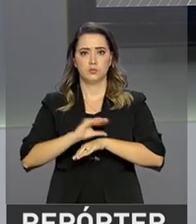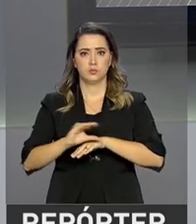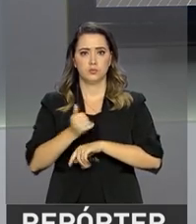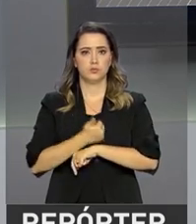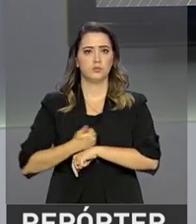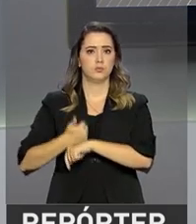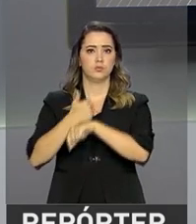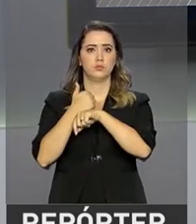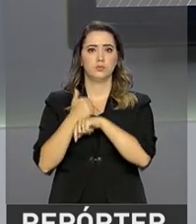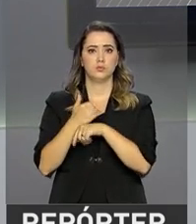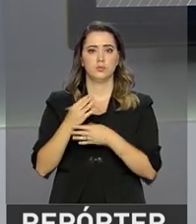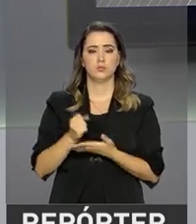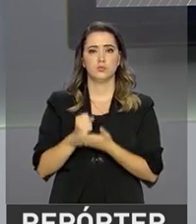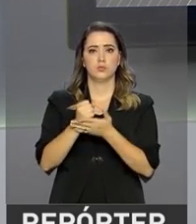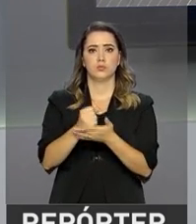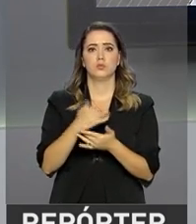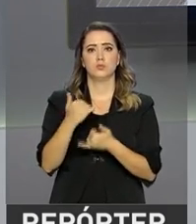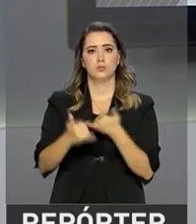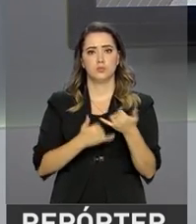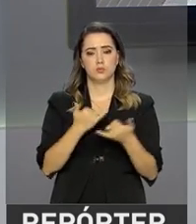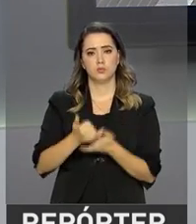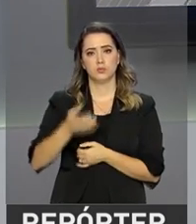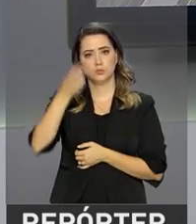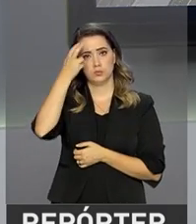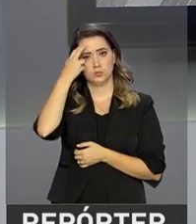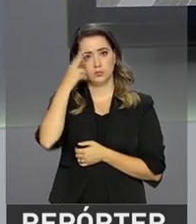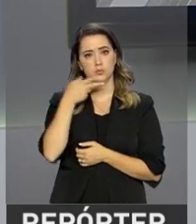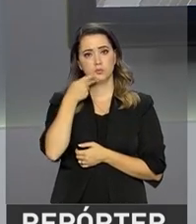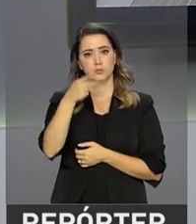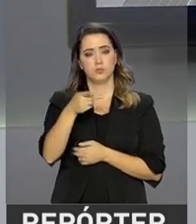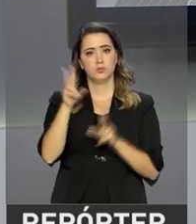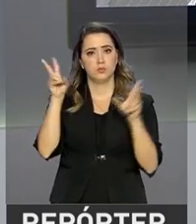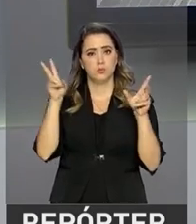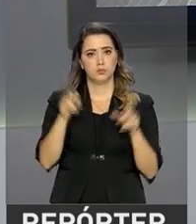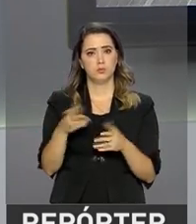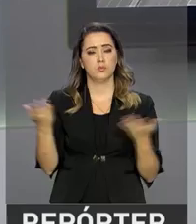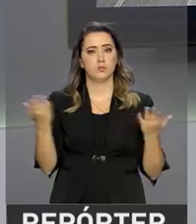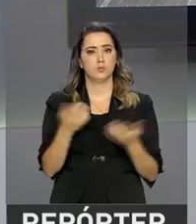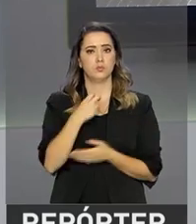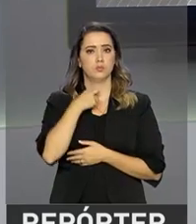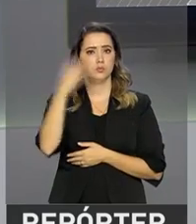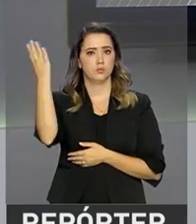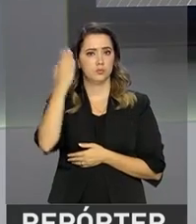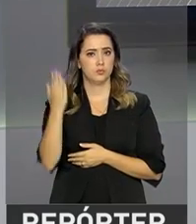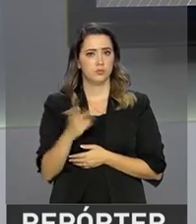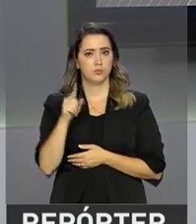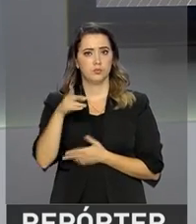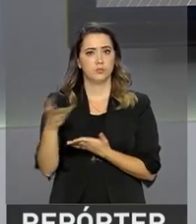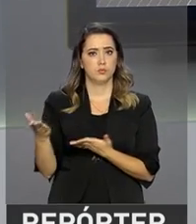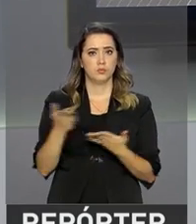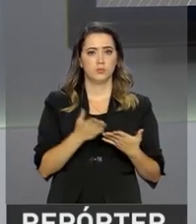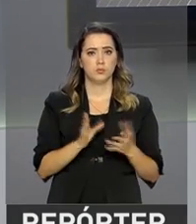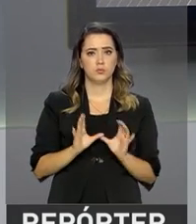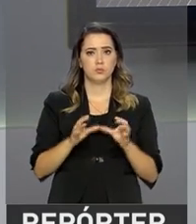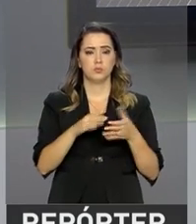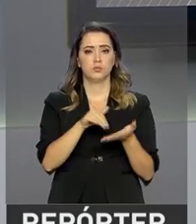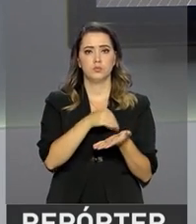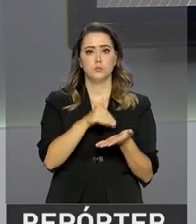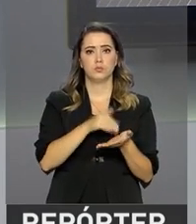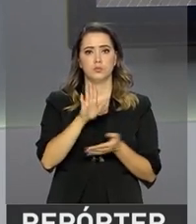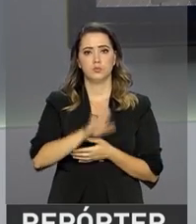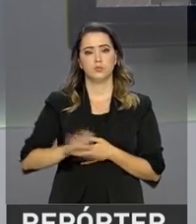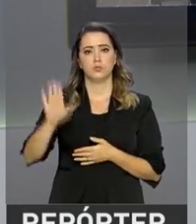cursos de profissionalização a oferta de lazer e cultura para falar sobre o assunto o programa voz do brasil recebe hoje o